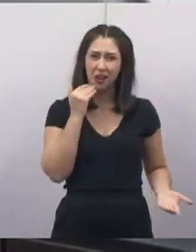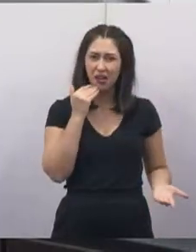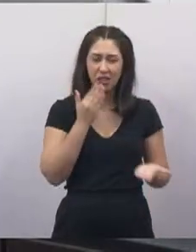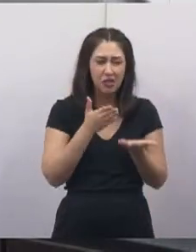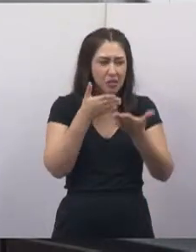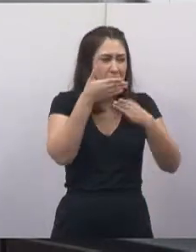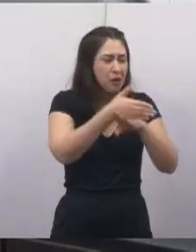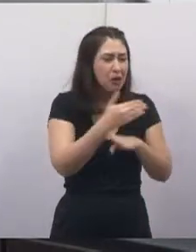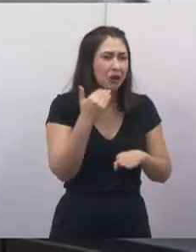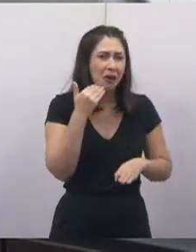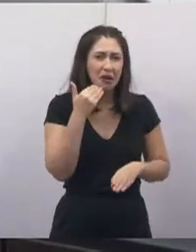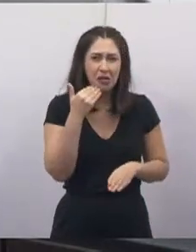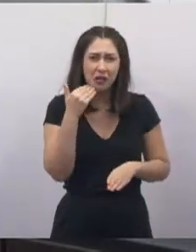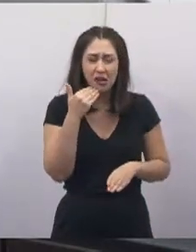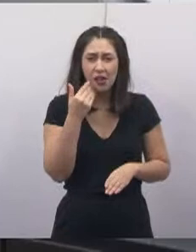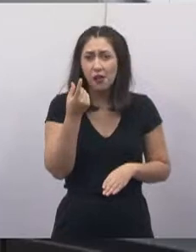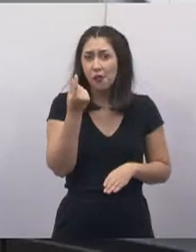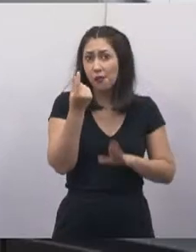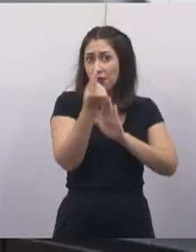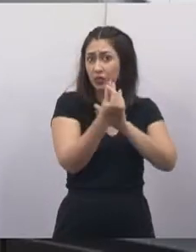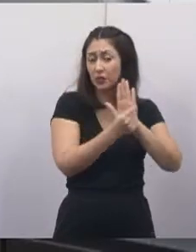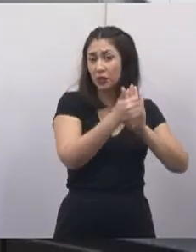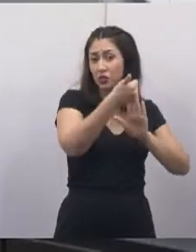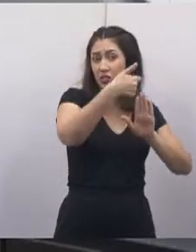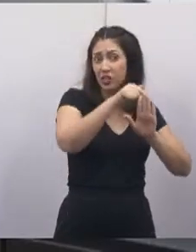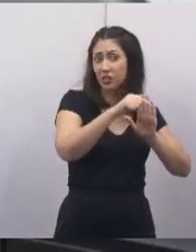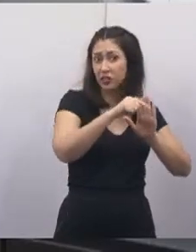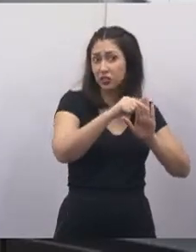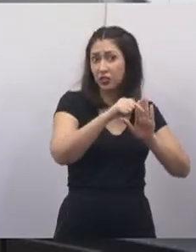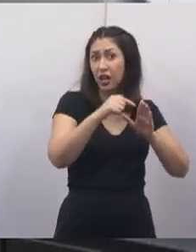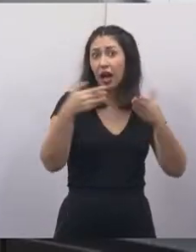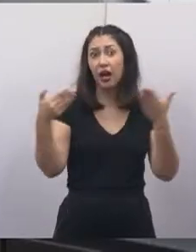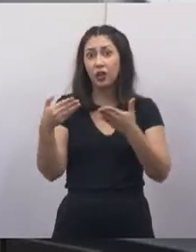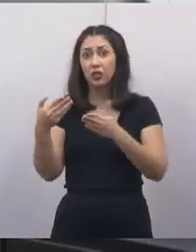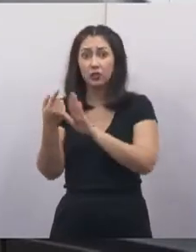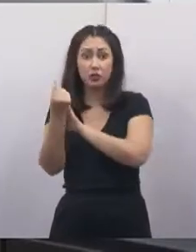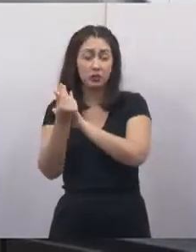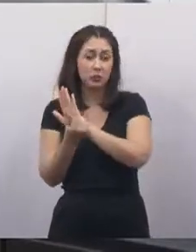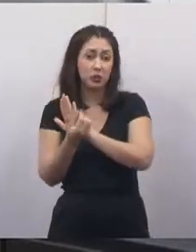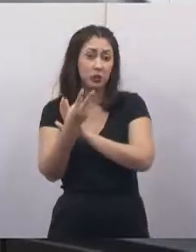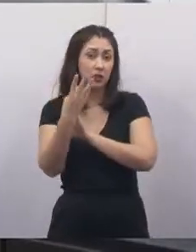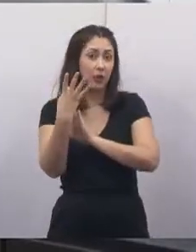mal feito, que era para custar 17, ficou 34, com 2 anos de atraso.